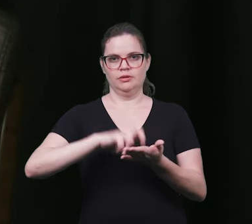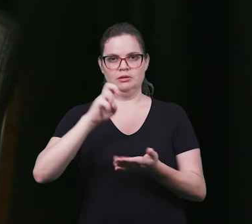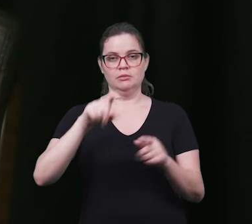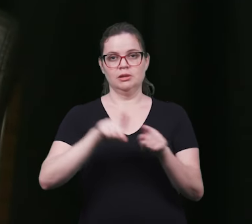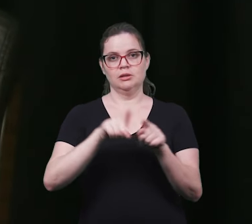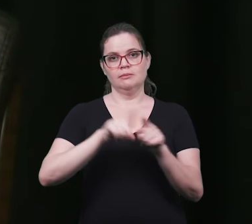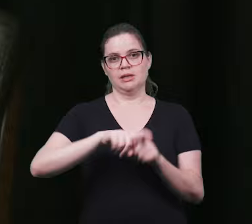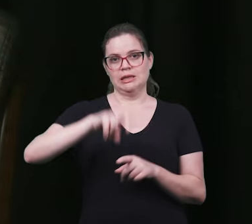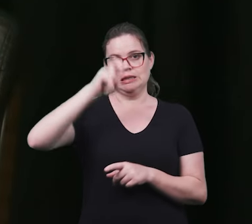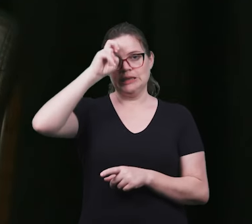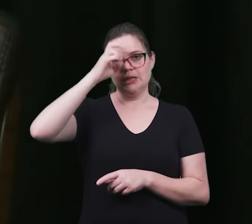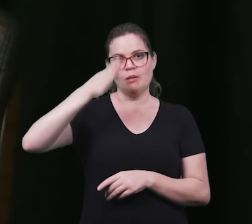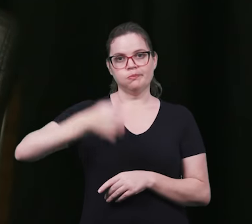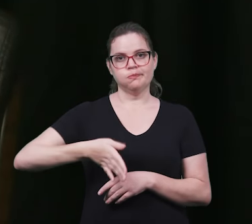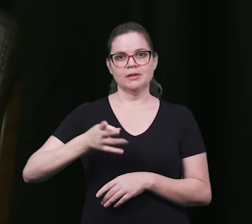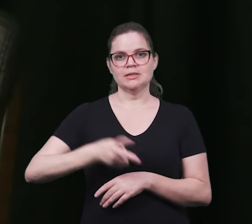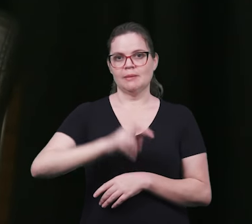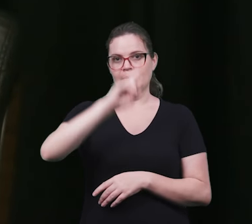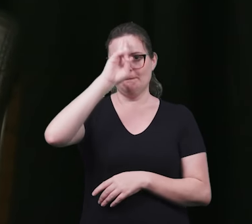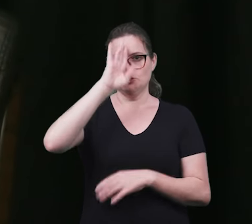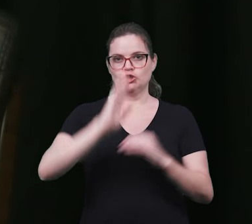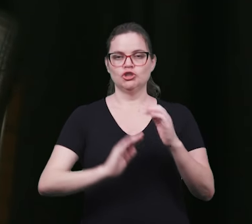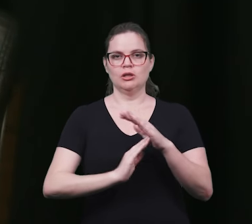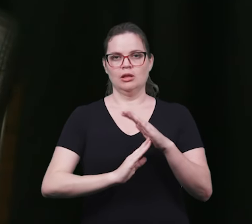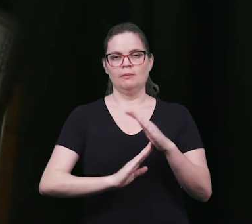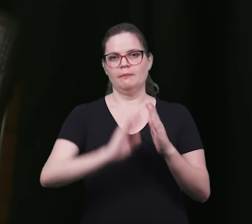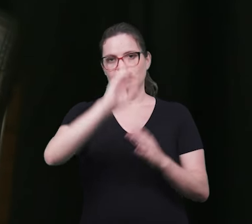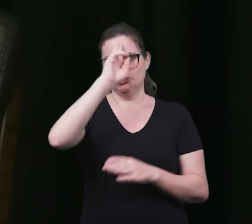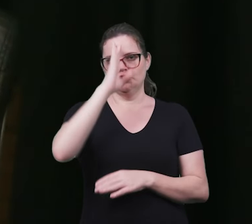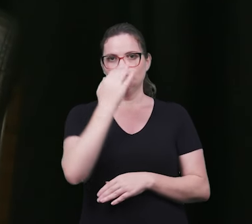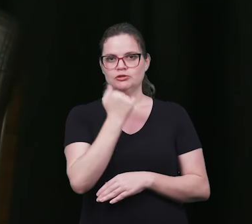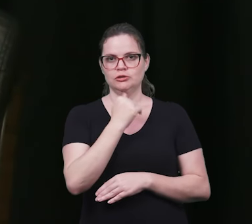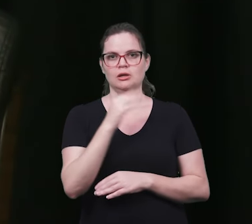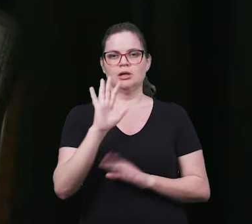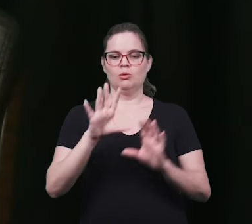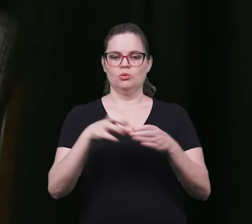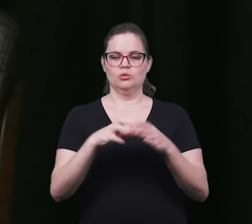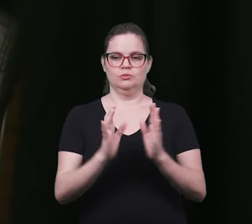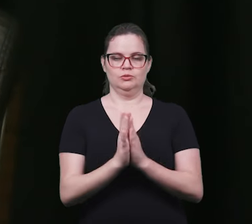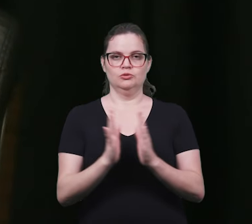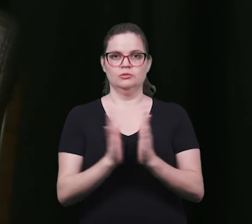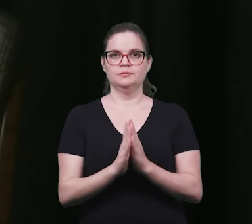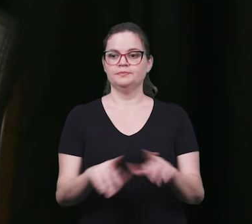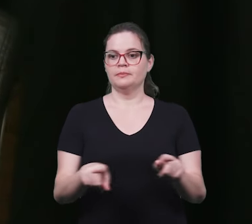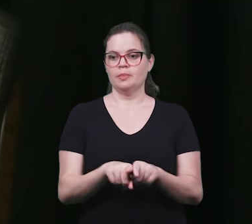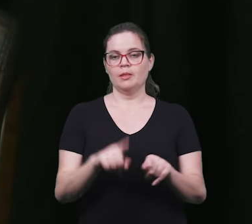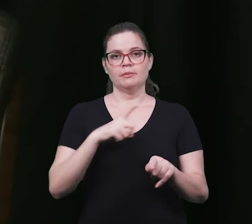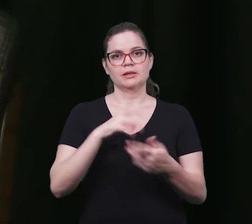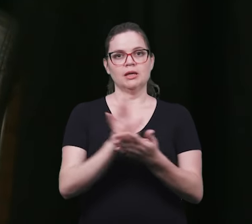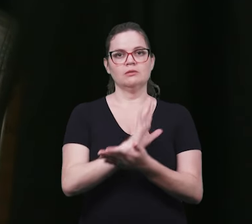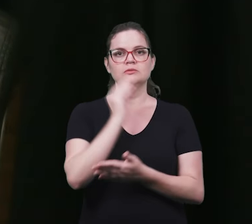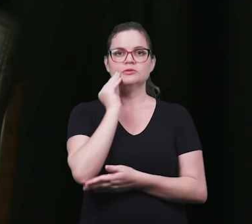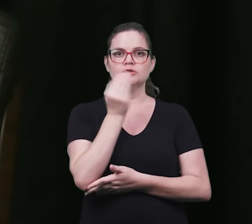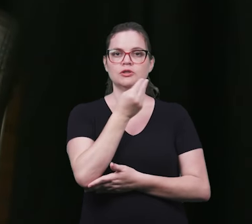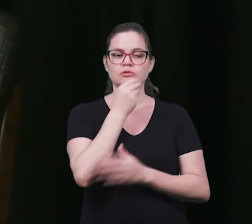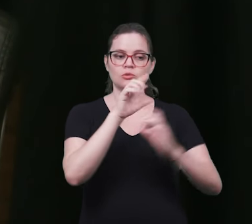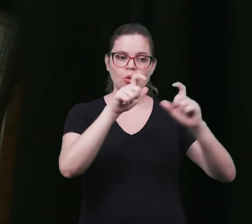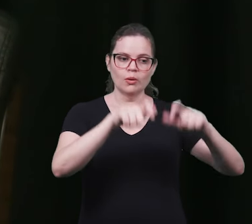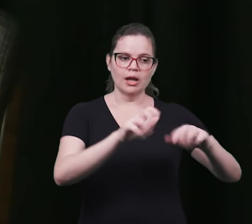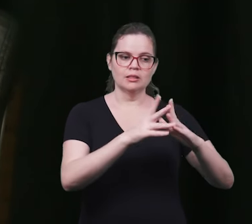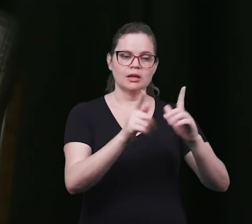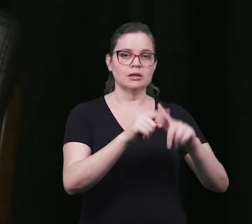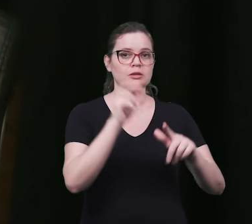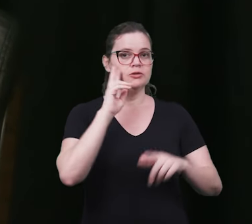das quintas-feiras para os grupos de intercessão. Jejum orientado pelo Senhor, às vezes para a igreja local, uma revelação que o Senhor